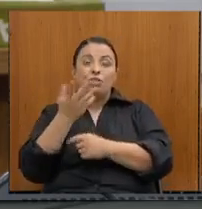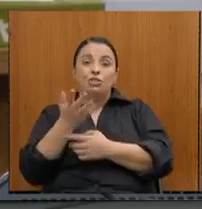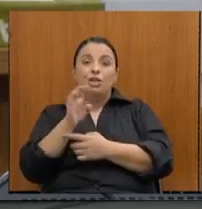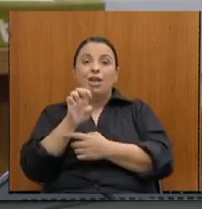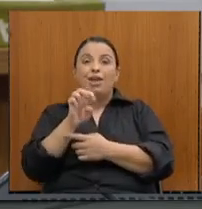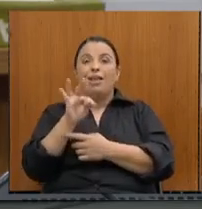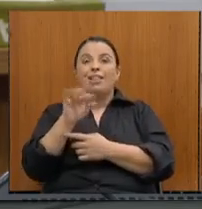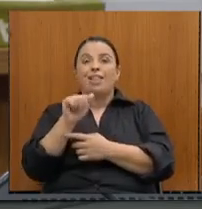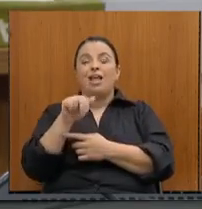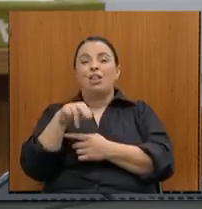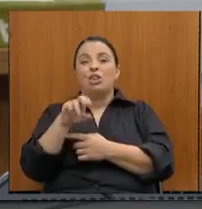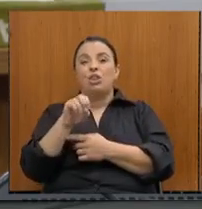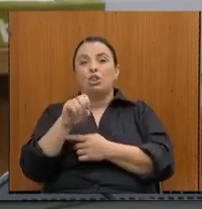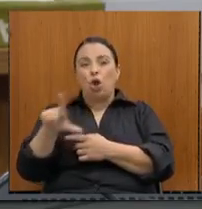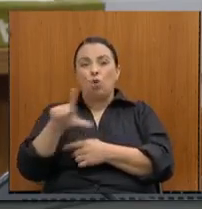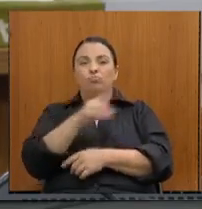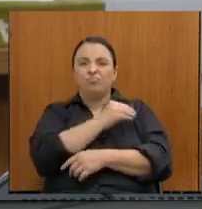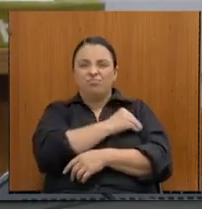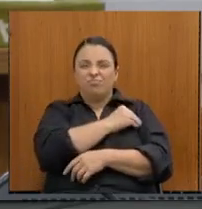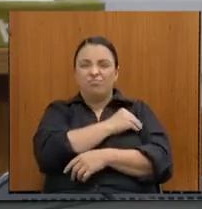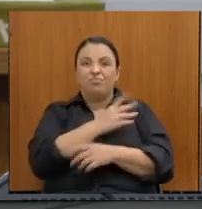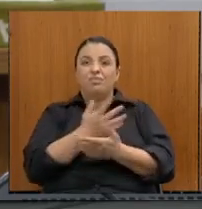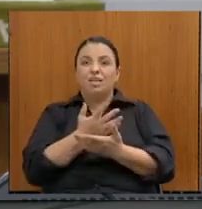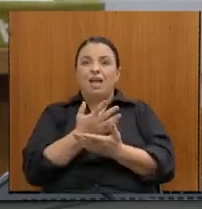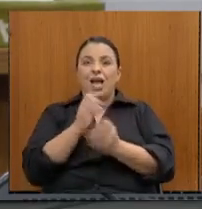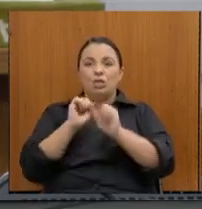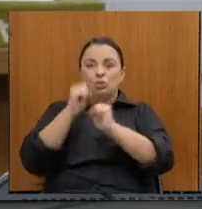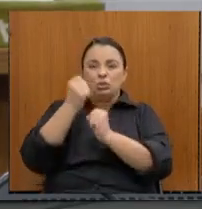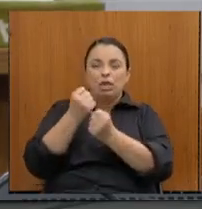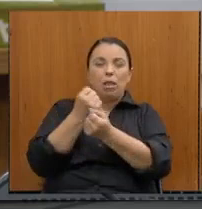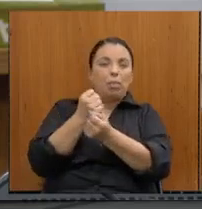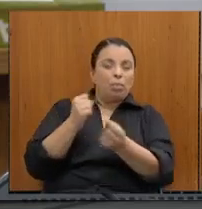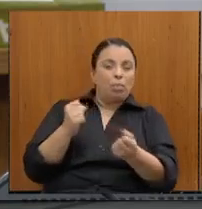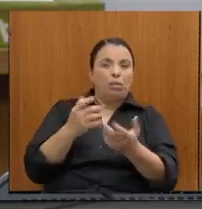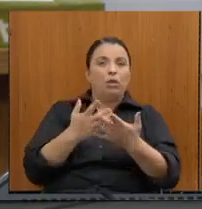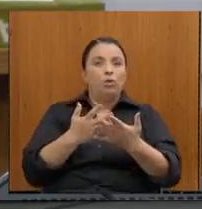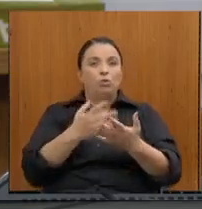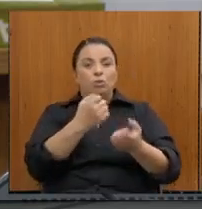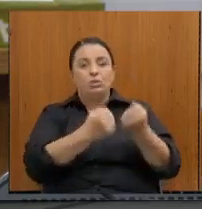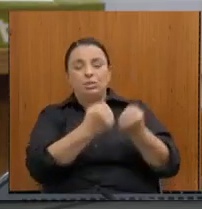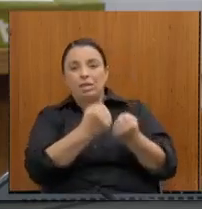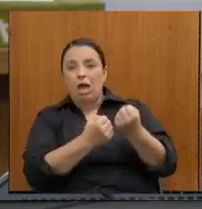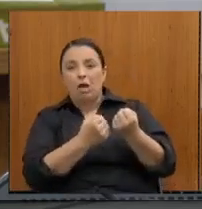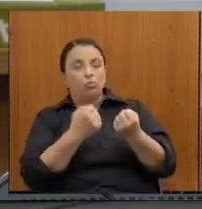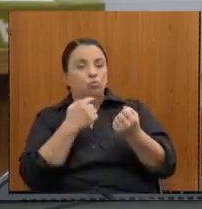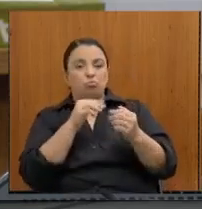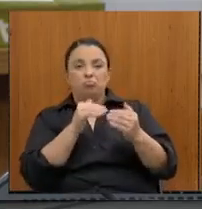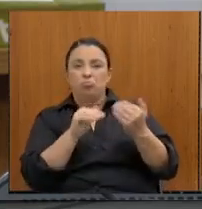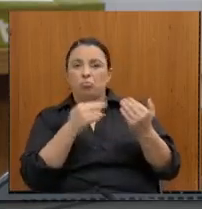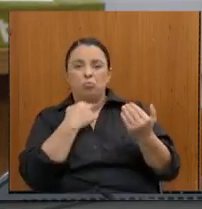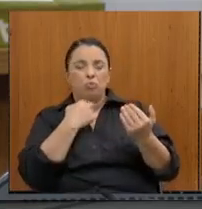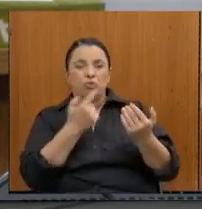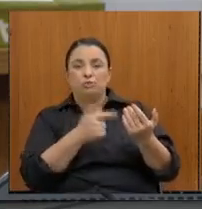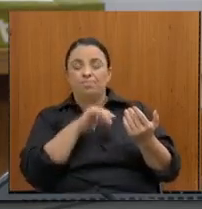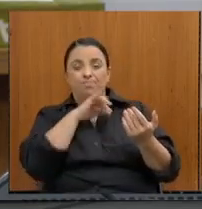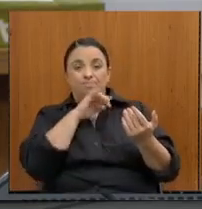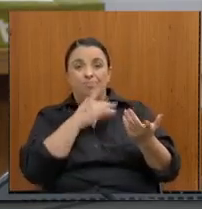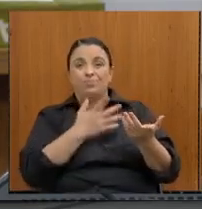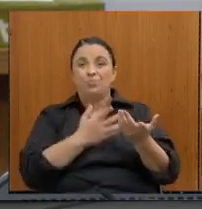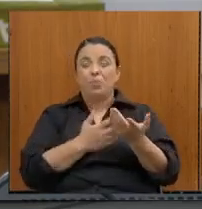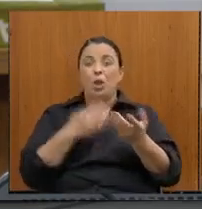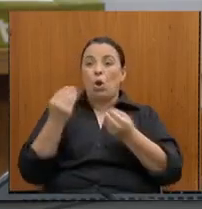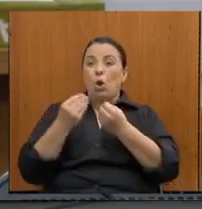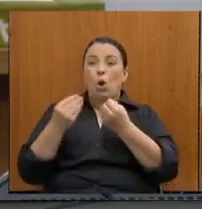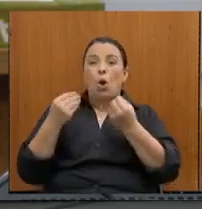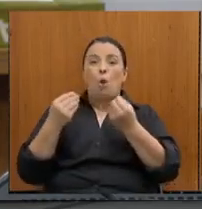as usinas quebradas seus carros em viável desvalorizados o cortador de cana era no facão era